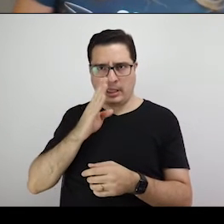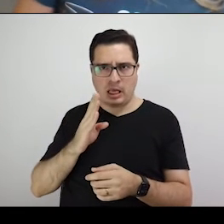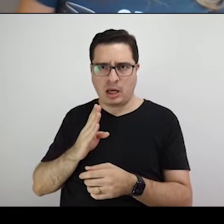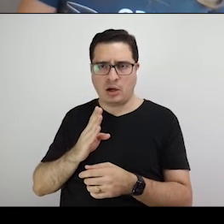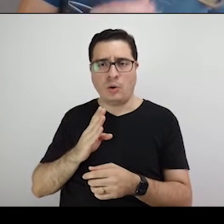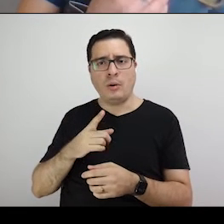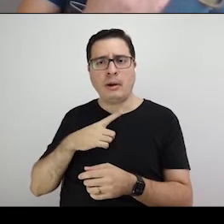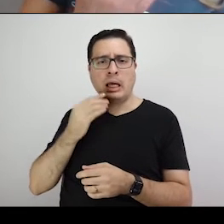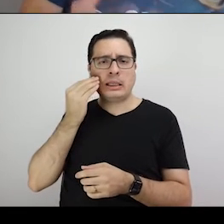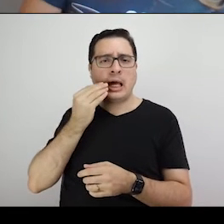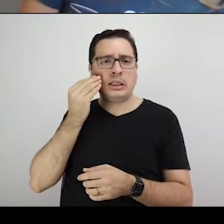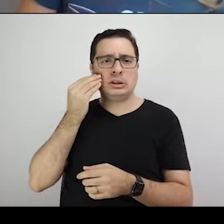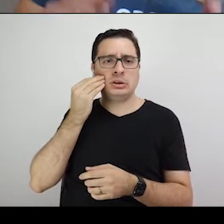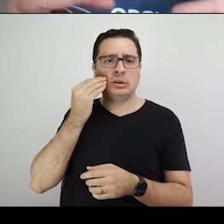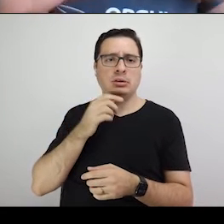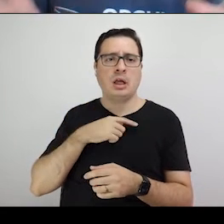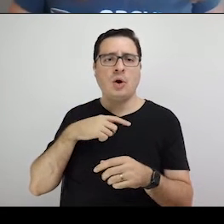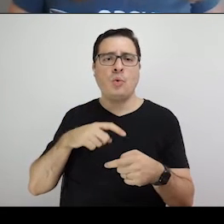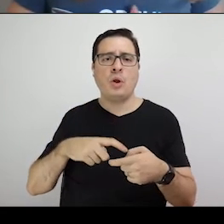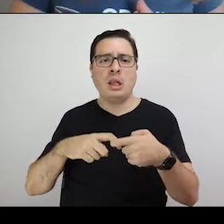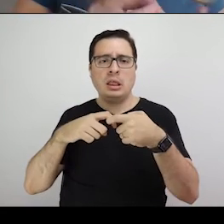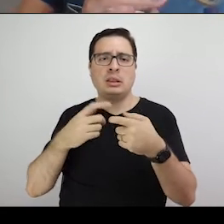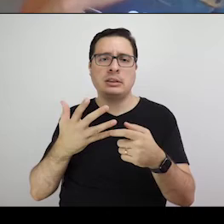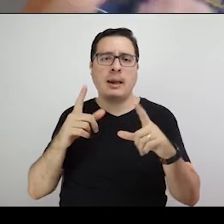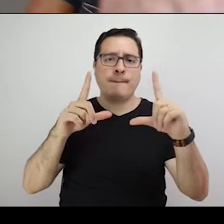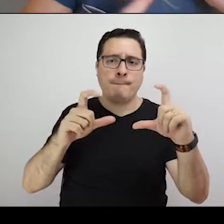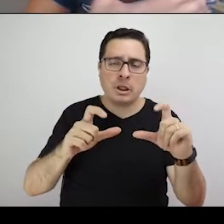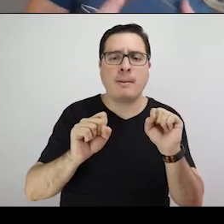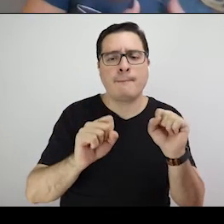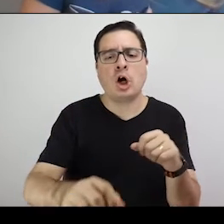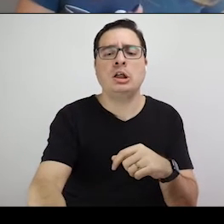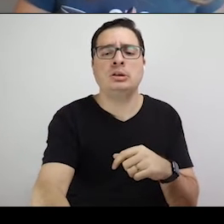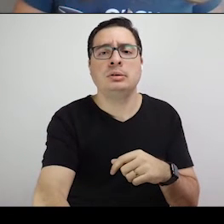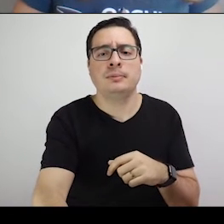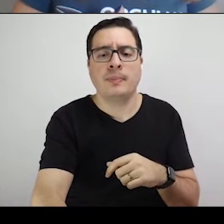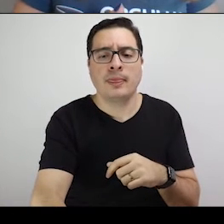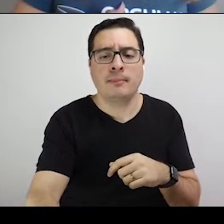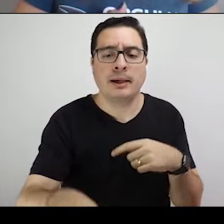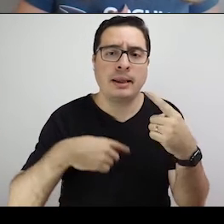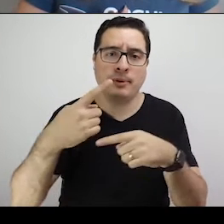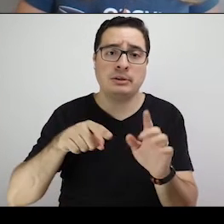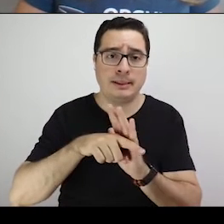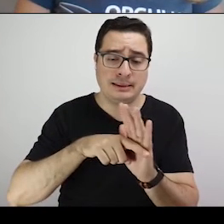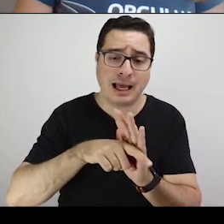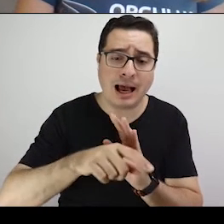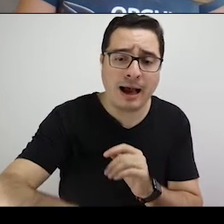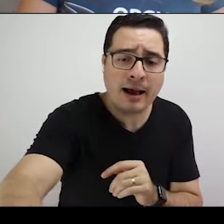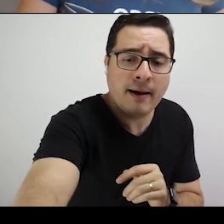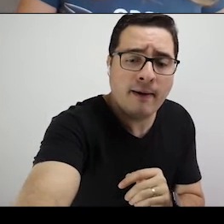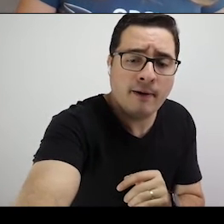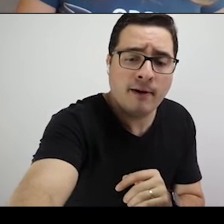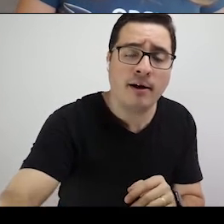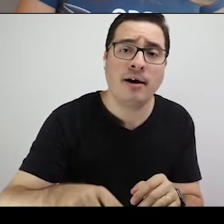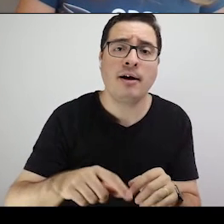O Wave, né, aqui está o link, se vocês quiserem tirar um print aí para depois pesquisar sobre essas ferramentas. E